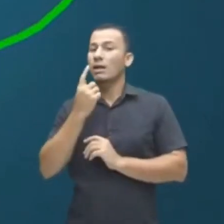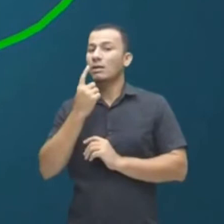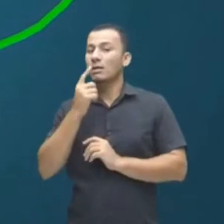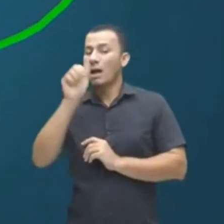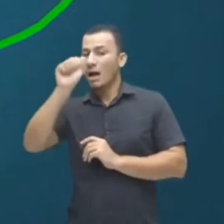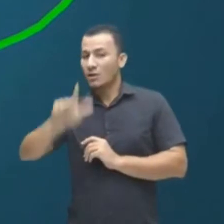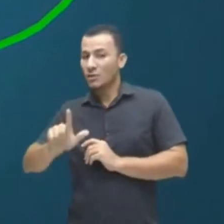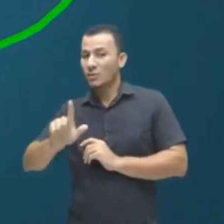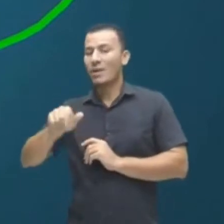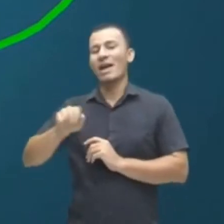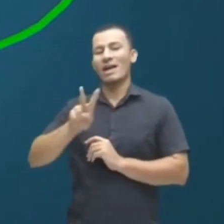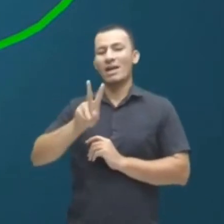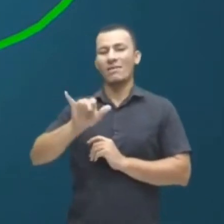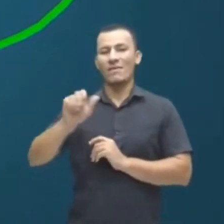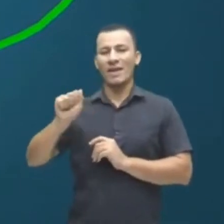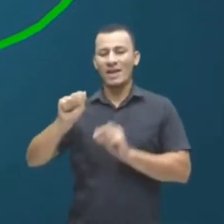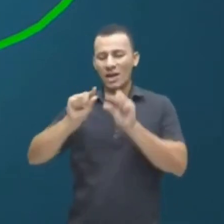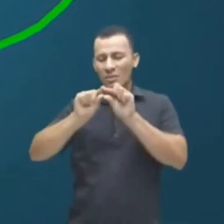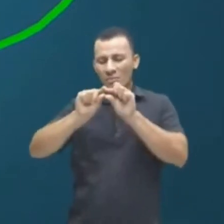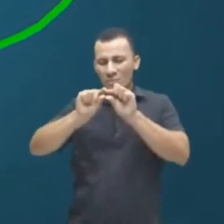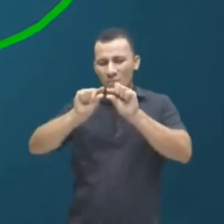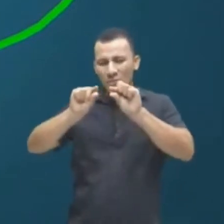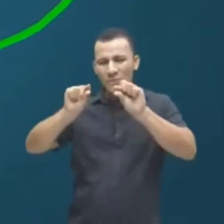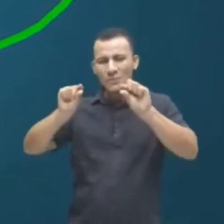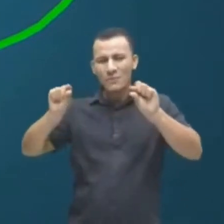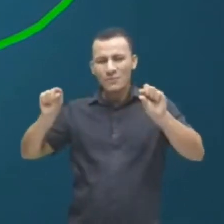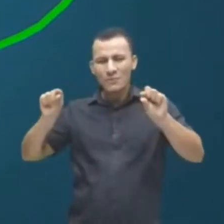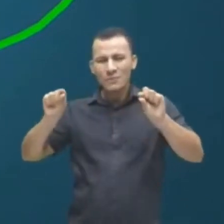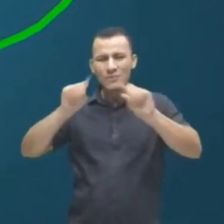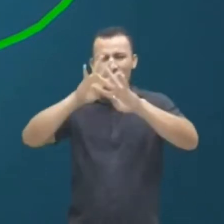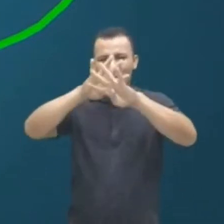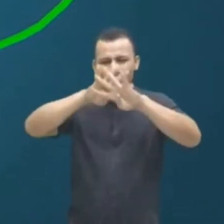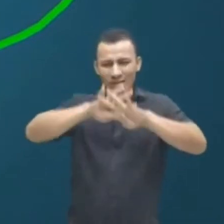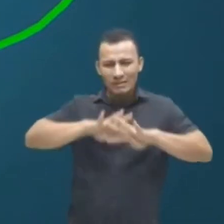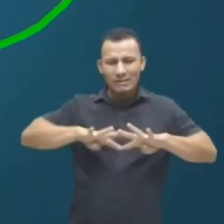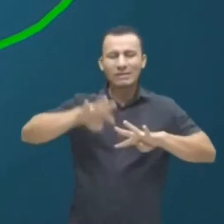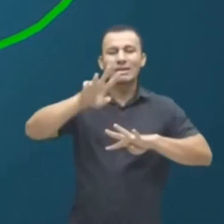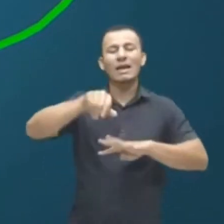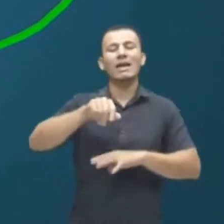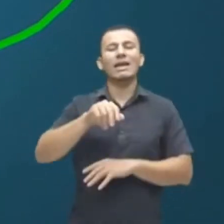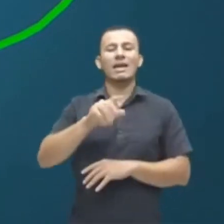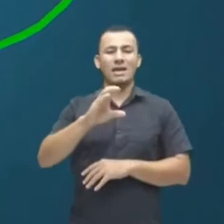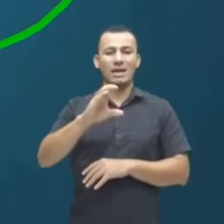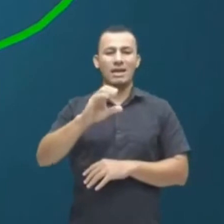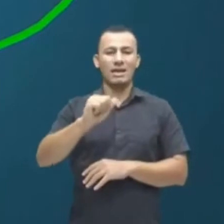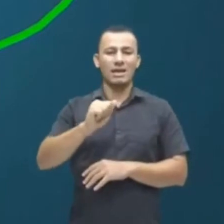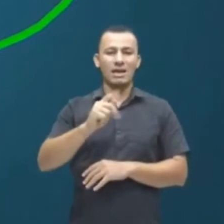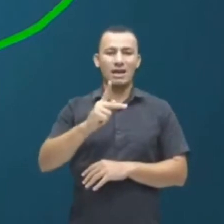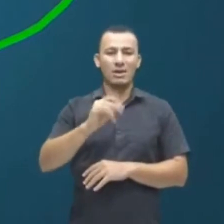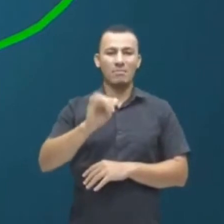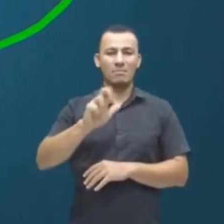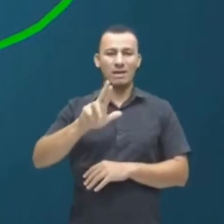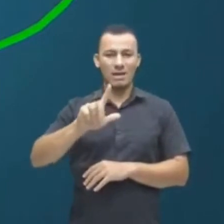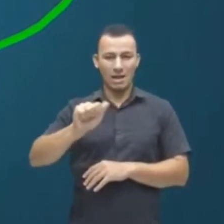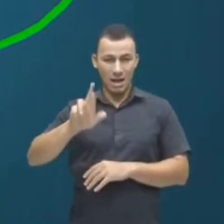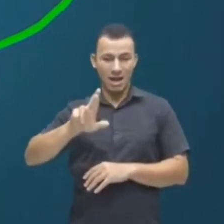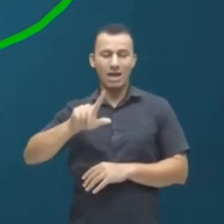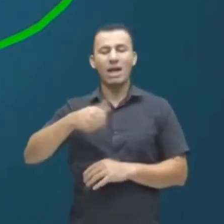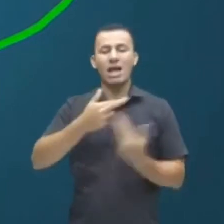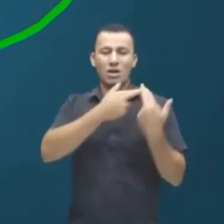redes menores, vasos menores que vão capturar o gás carbônico e